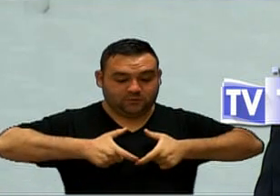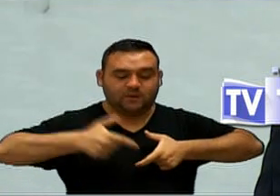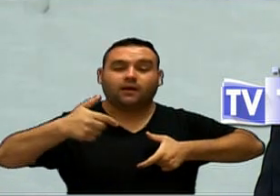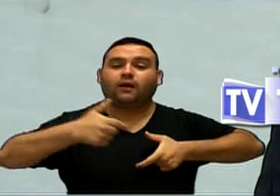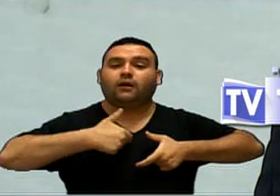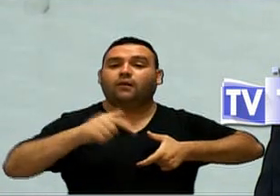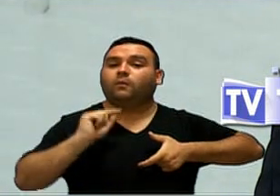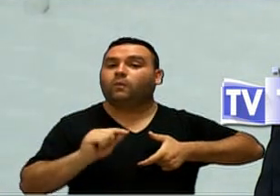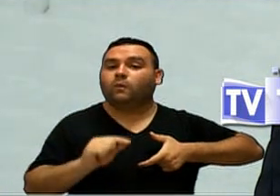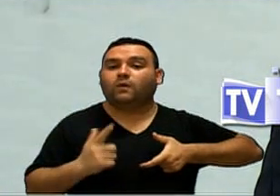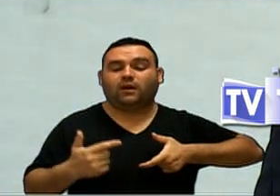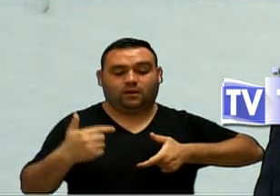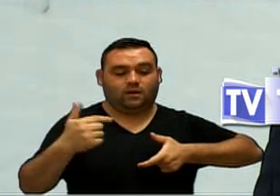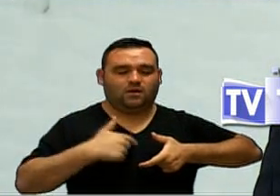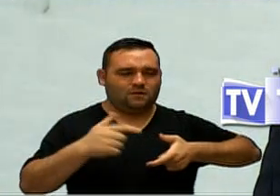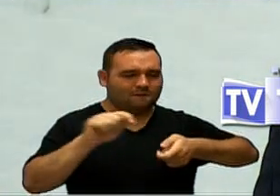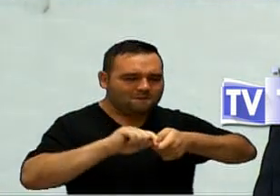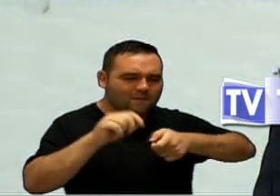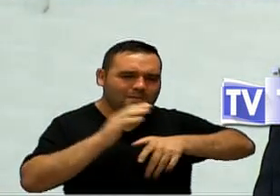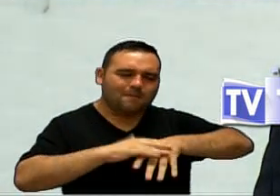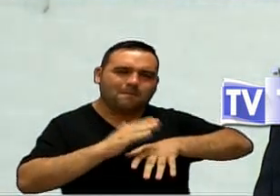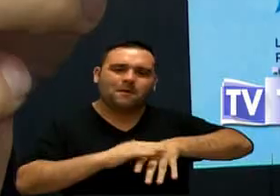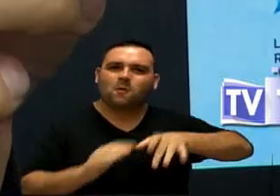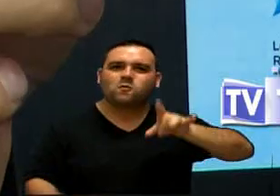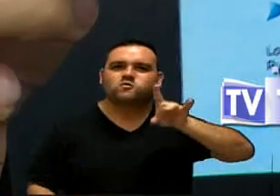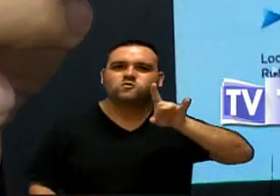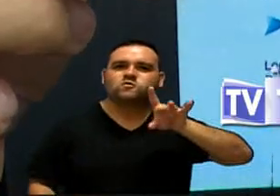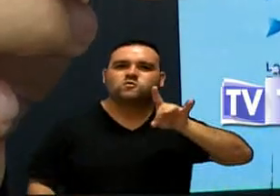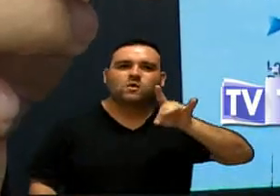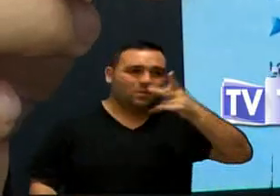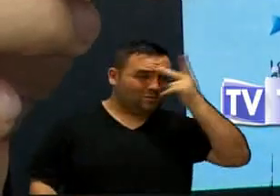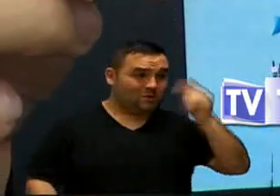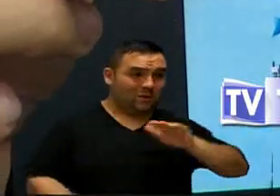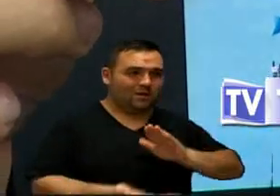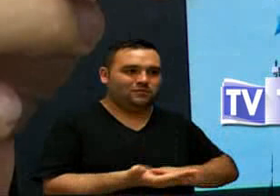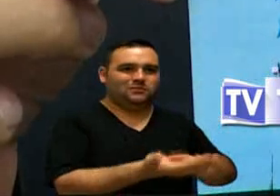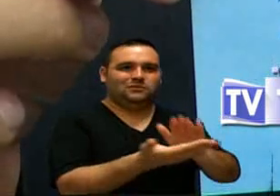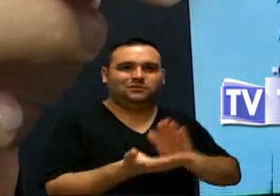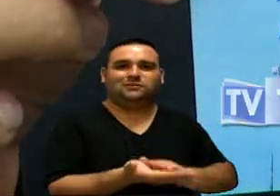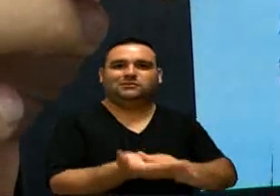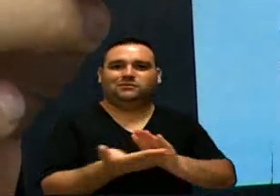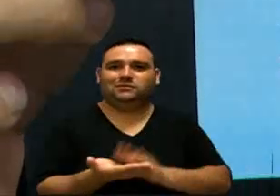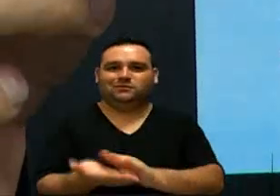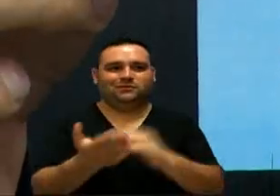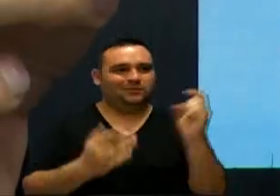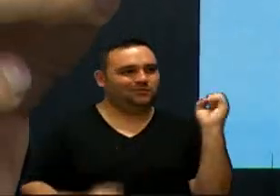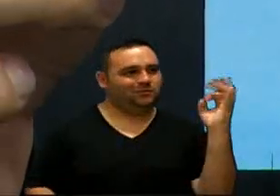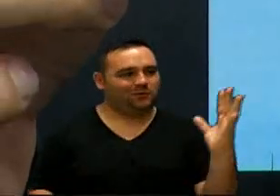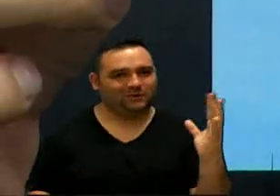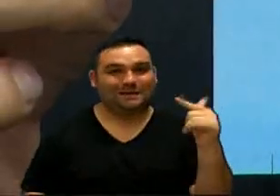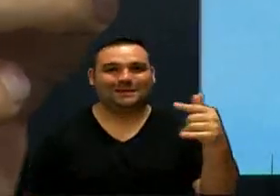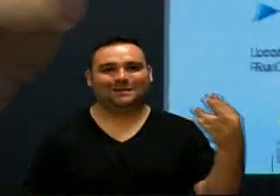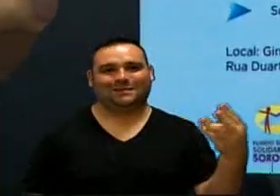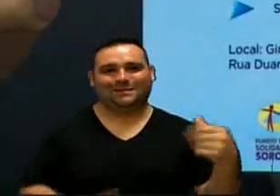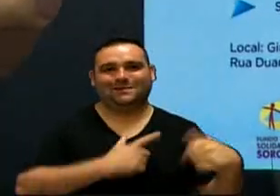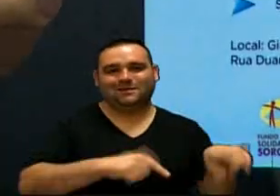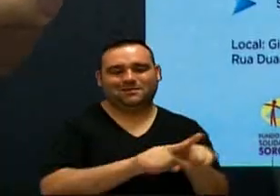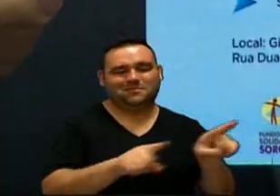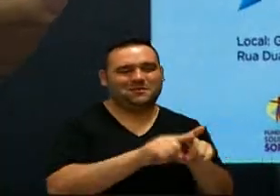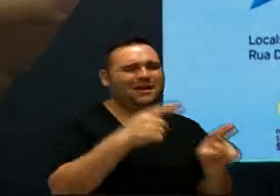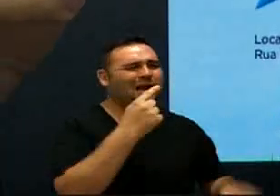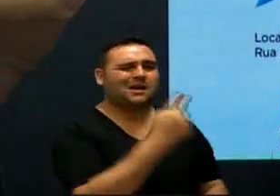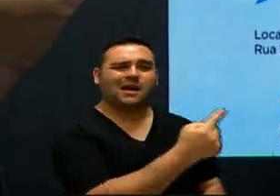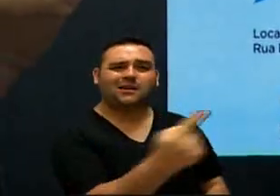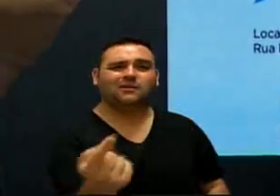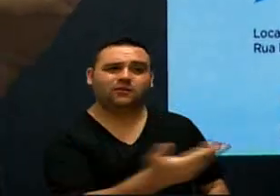medalha, ela foram feitas apenas para os homenageados. Então, nós consideramos cada um